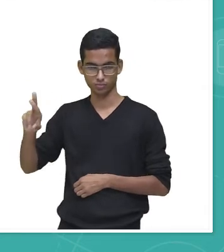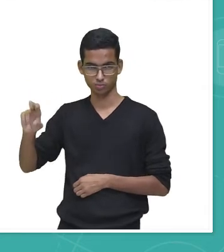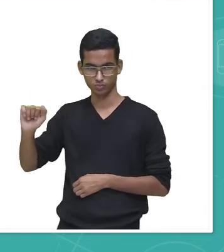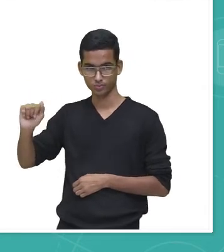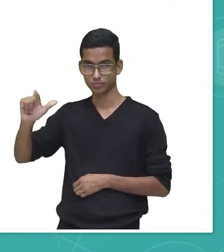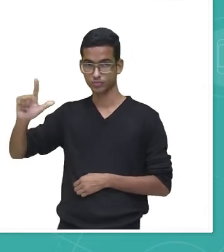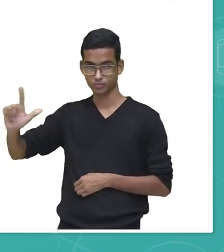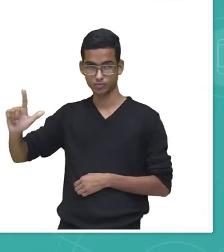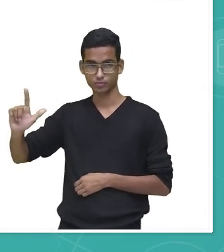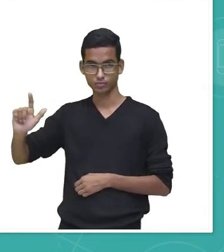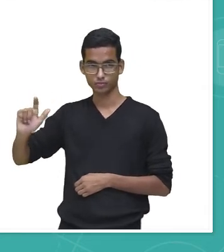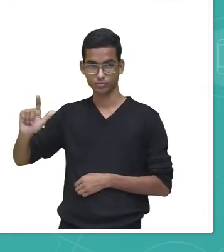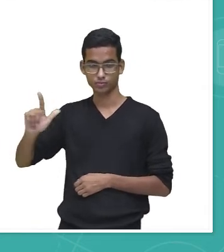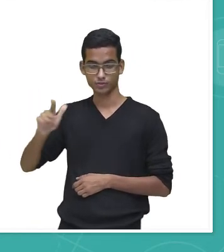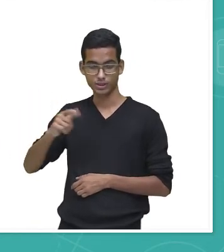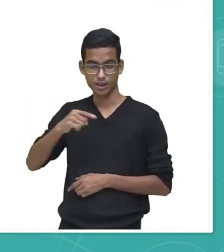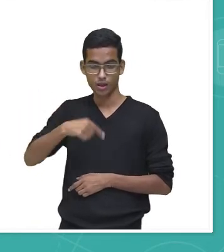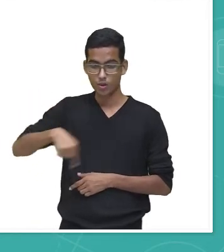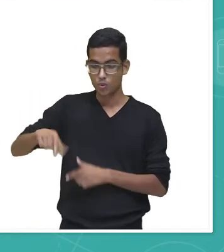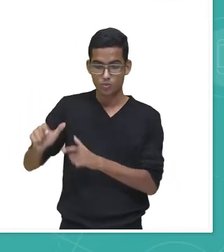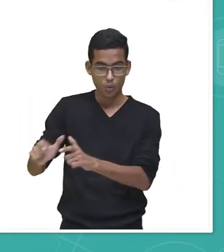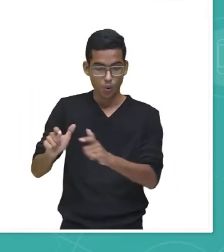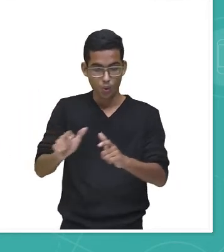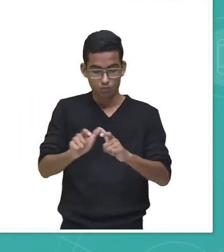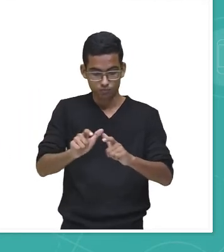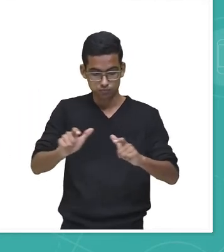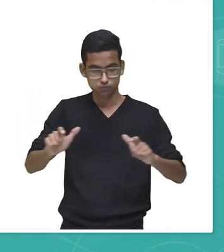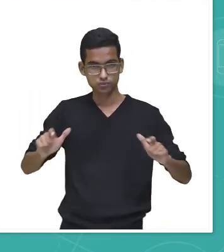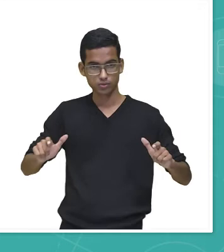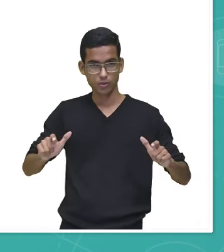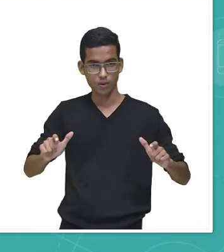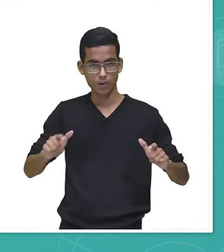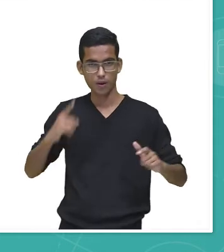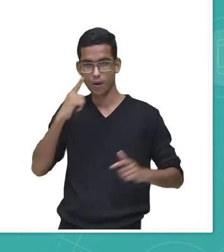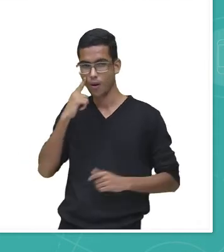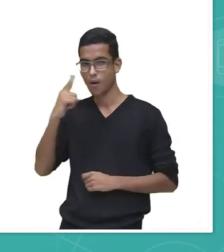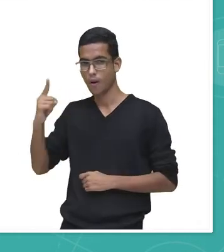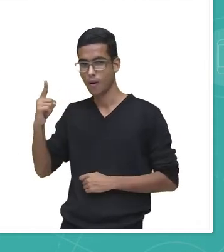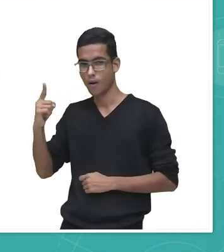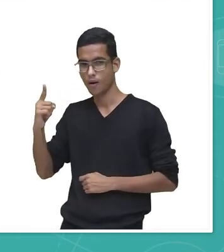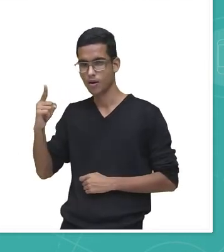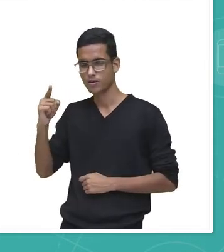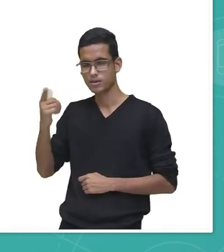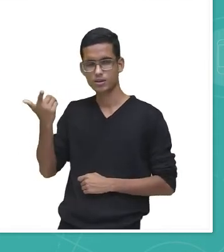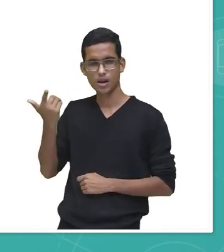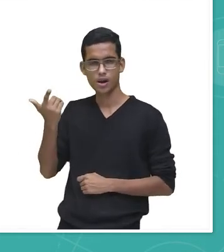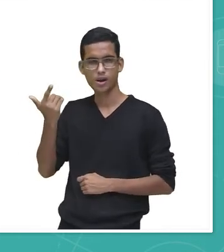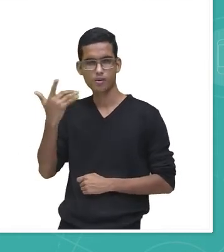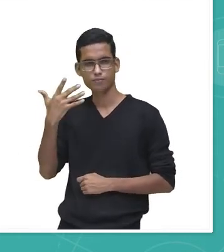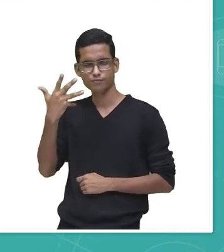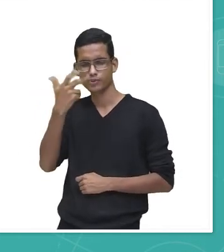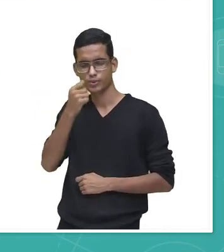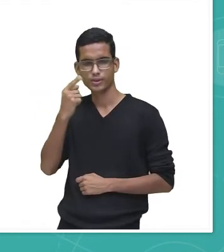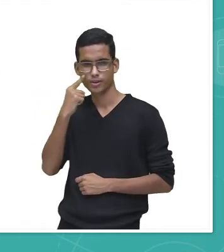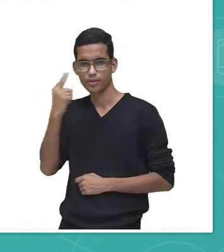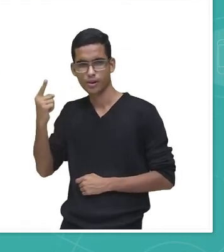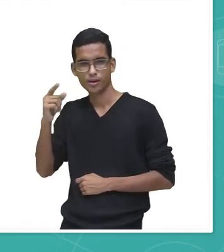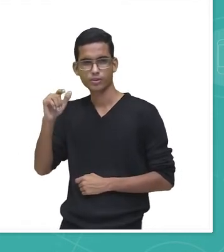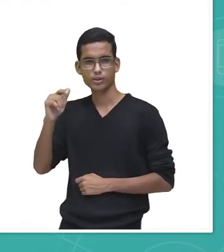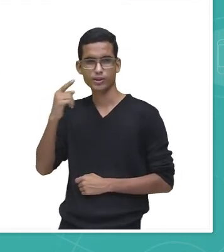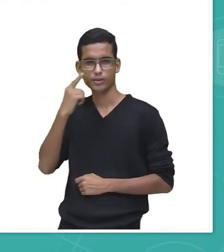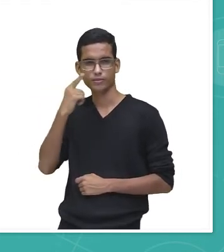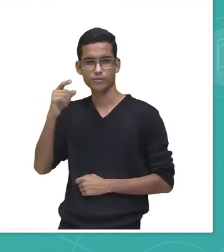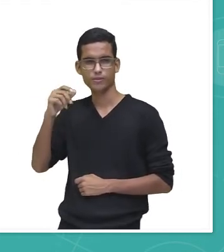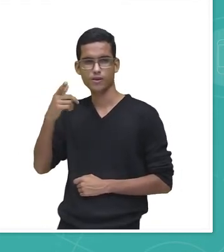ao senhor. Podem ver que são mais áreas mais bonitinhas, viram aí? Ok? E o manso servil, que